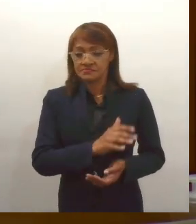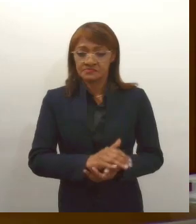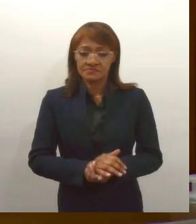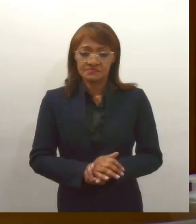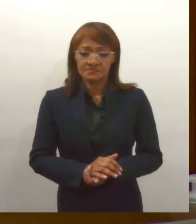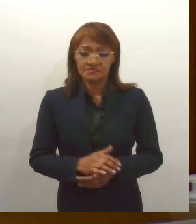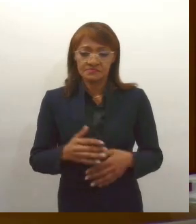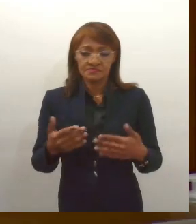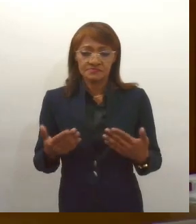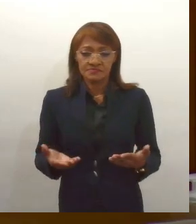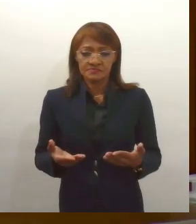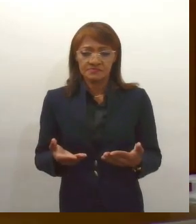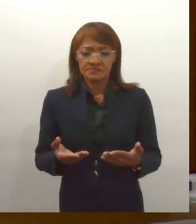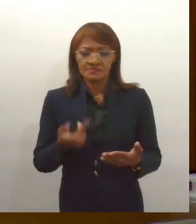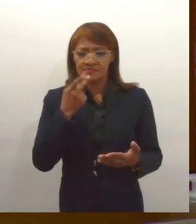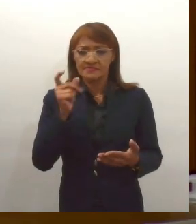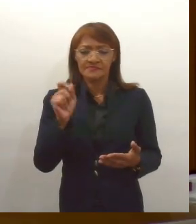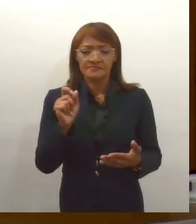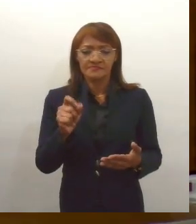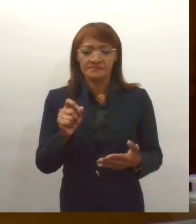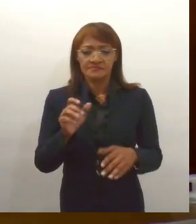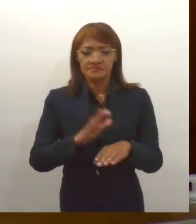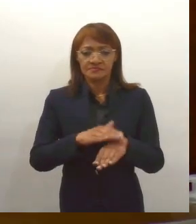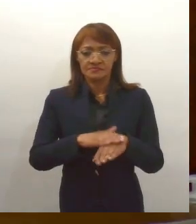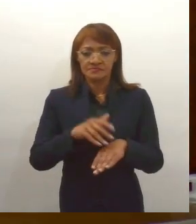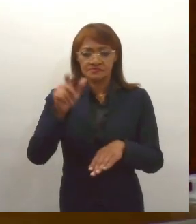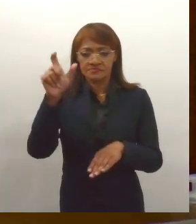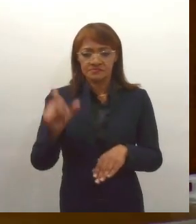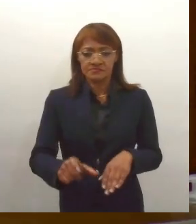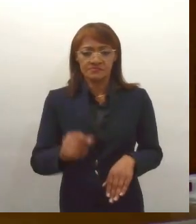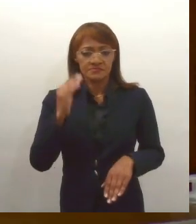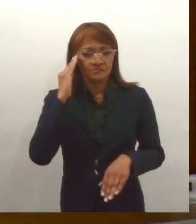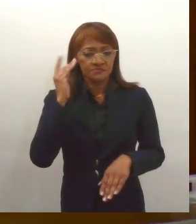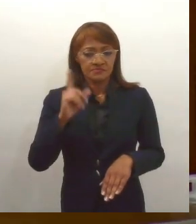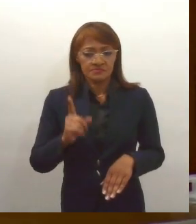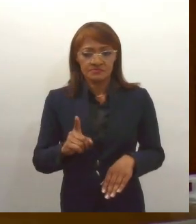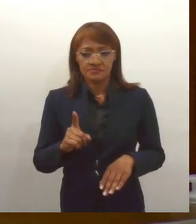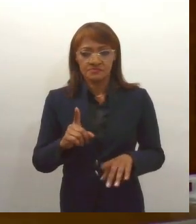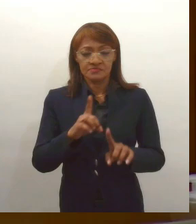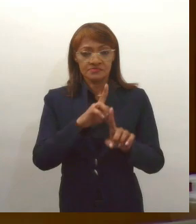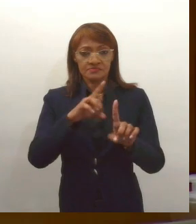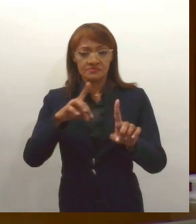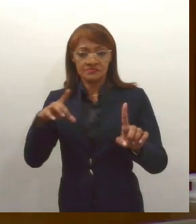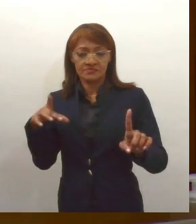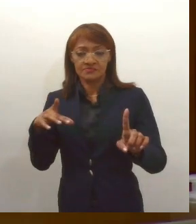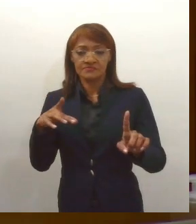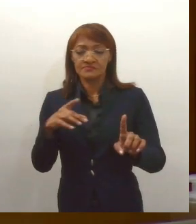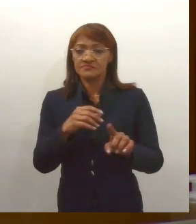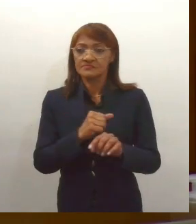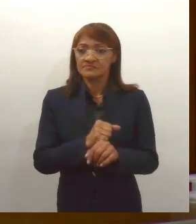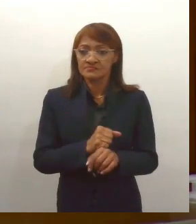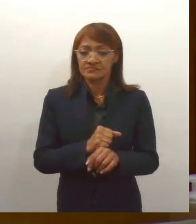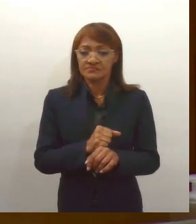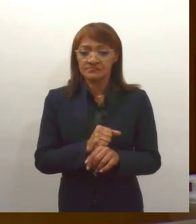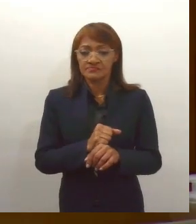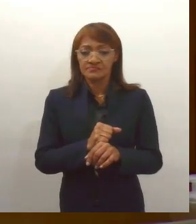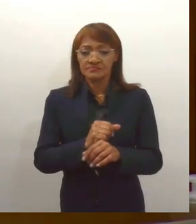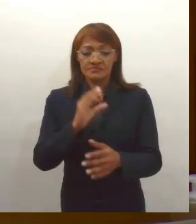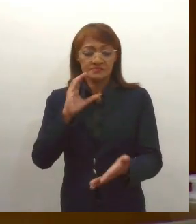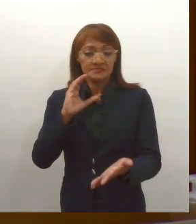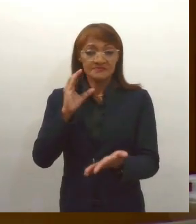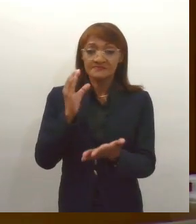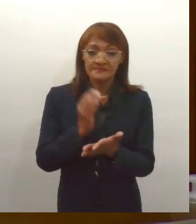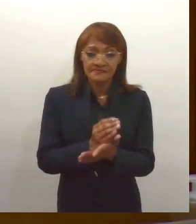não sabe a homofobia e aoba é um crime no nosso país e não